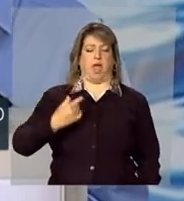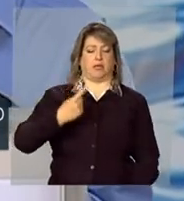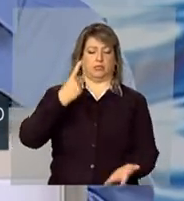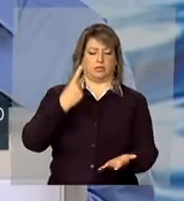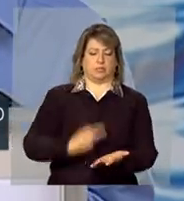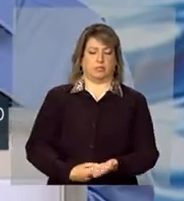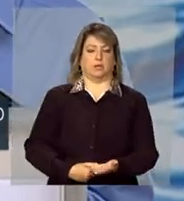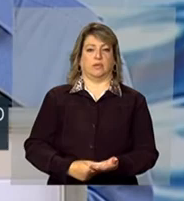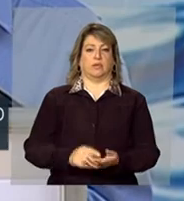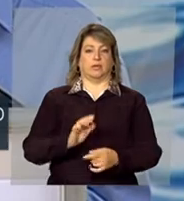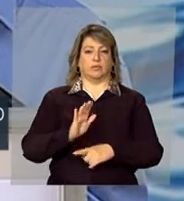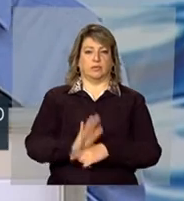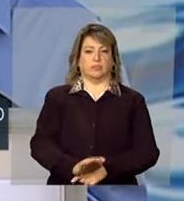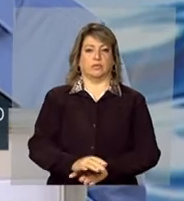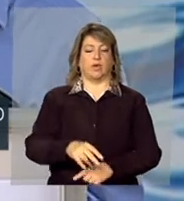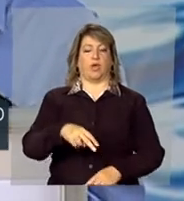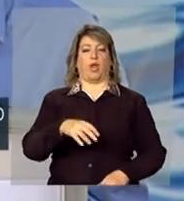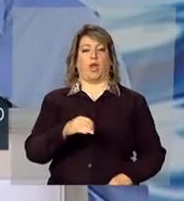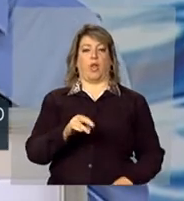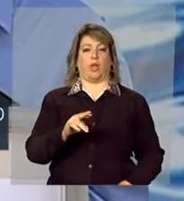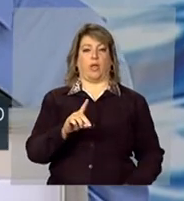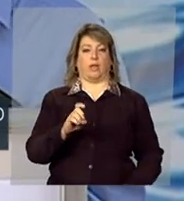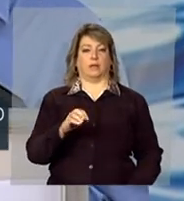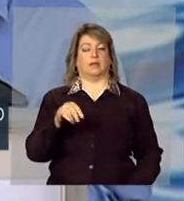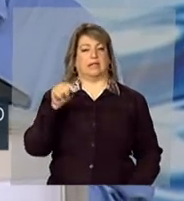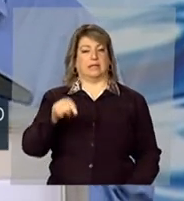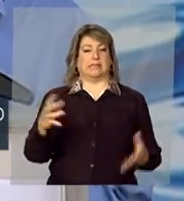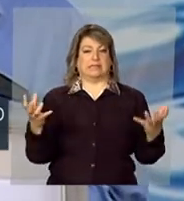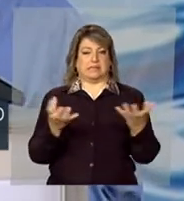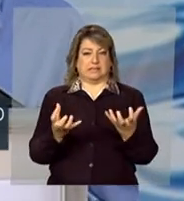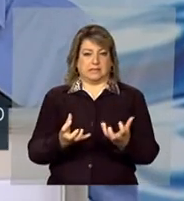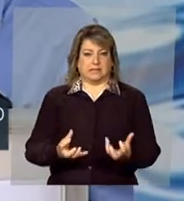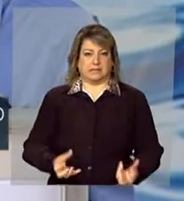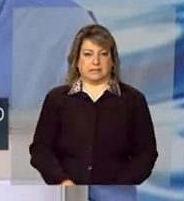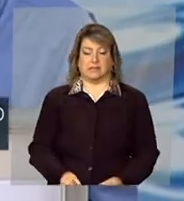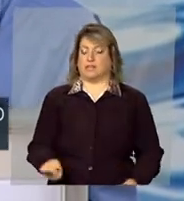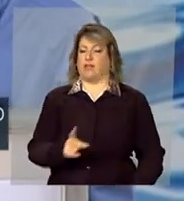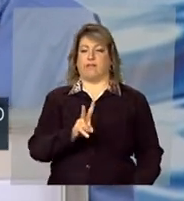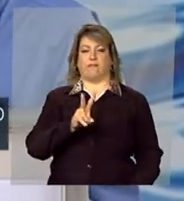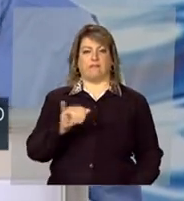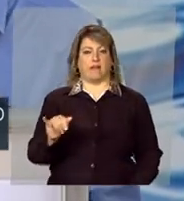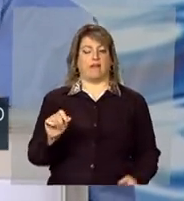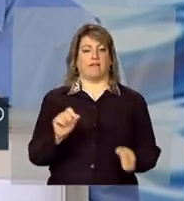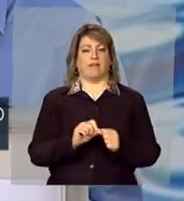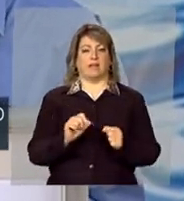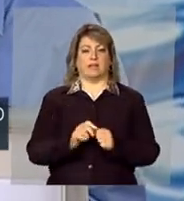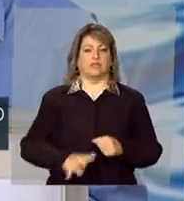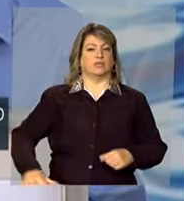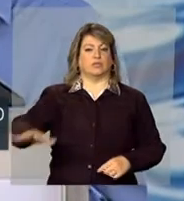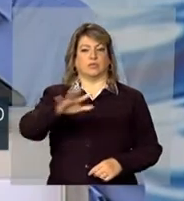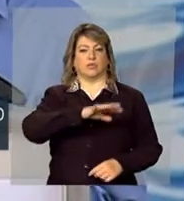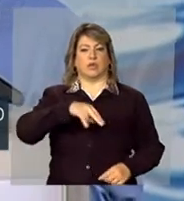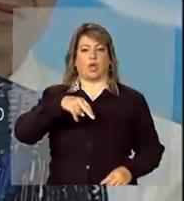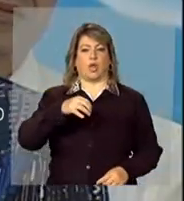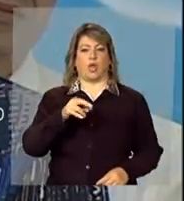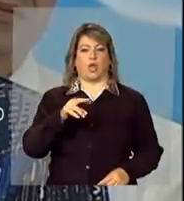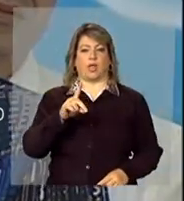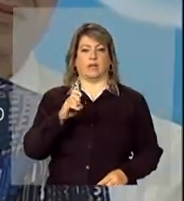o Nordeste. Esta seca não vai colocar o Nordeste para